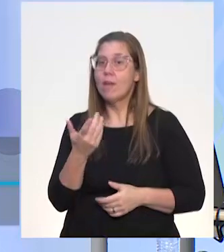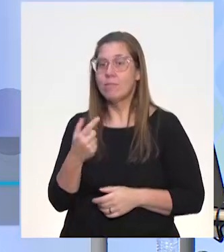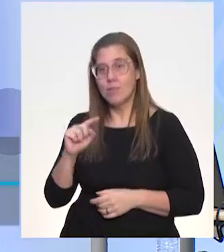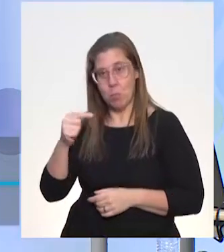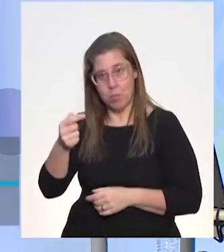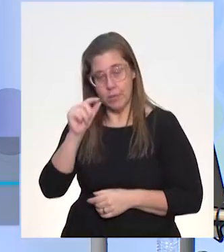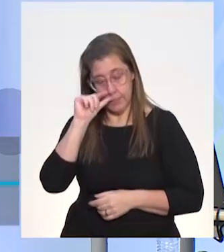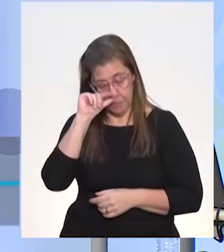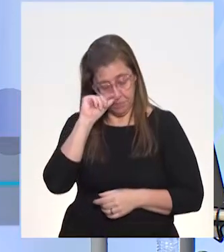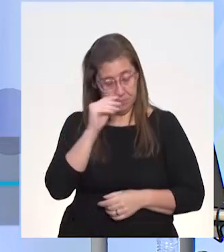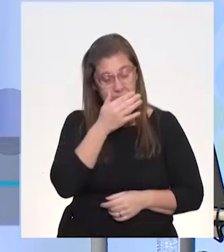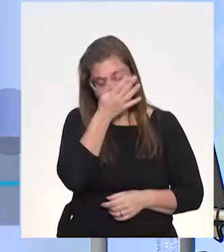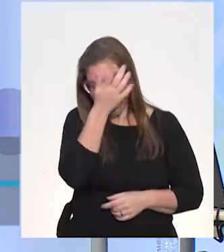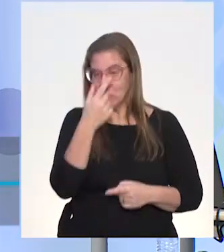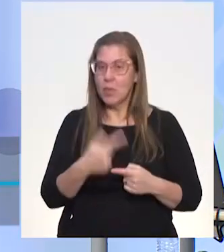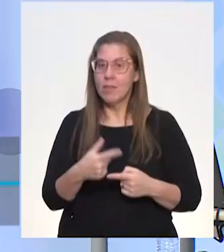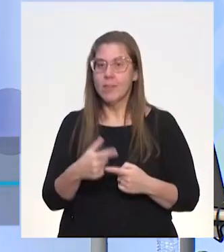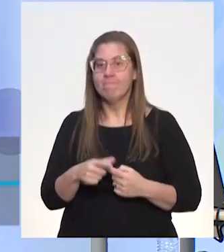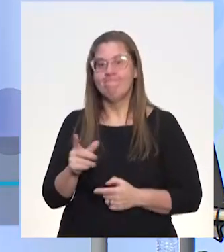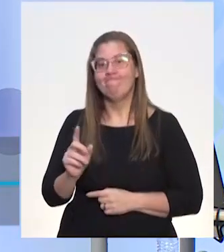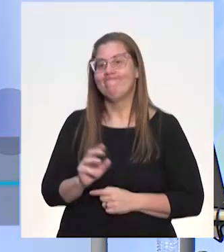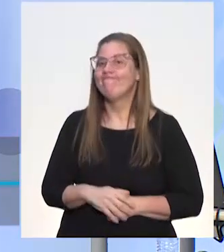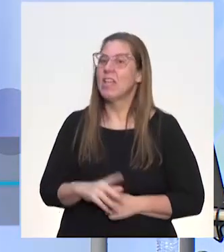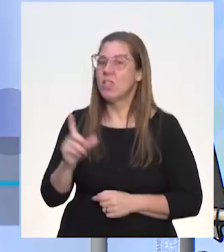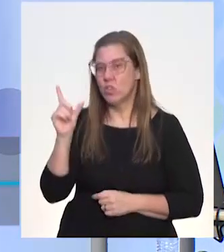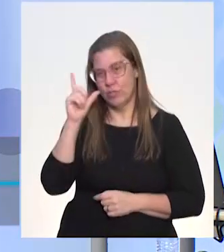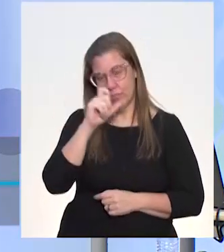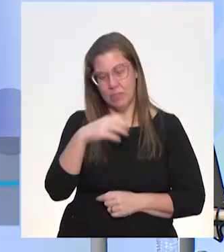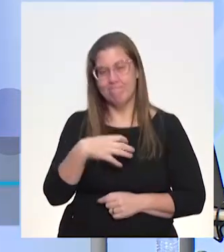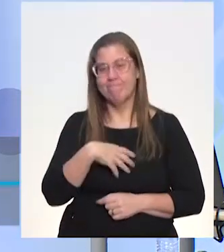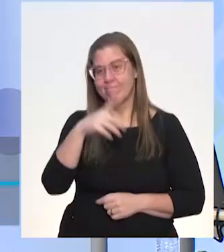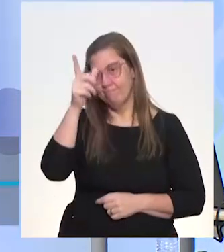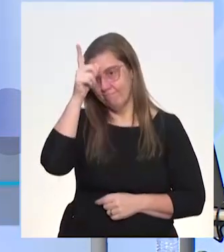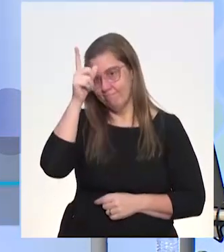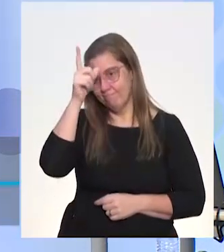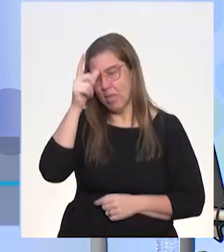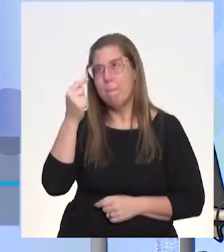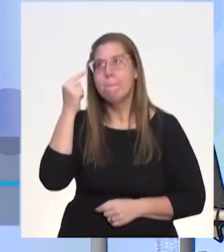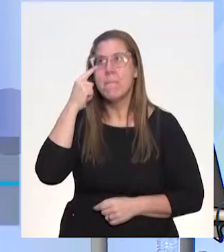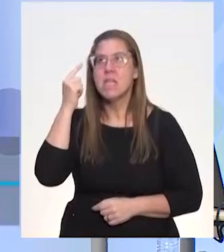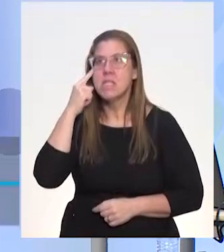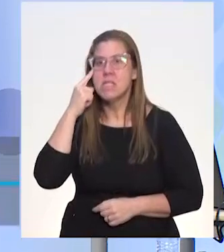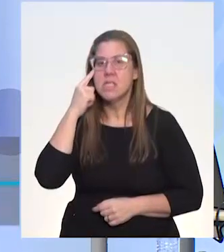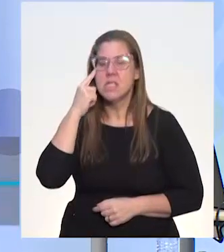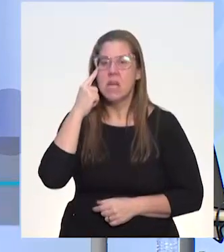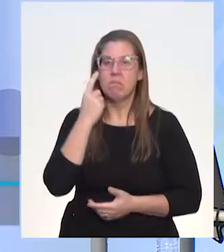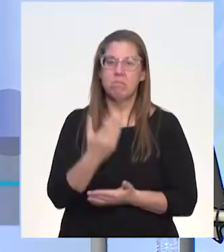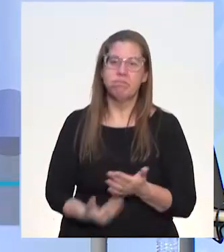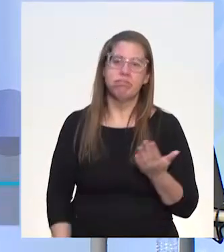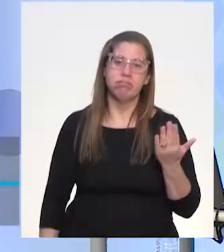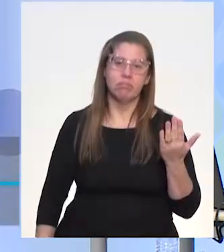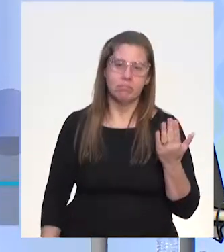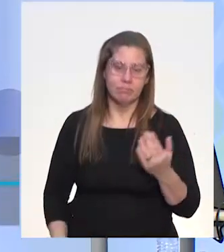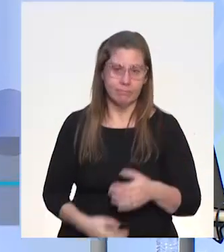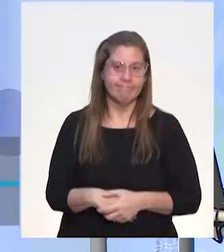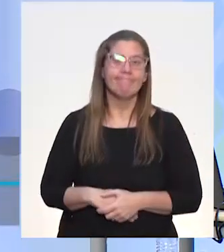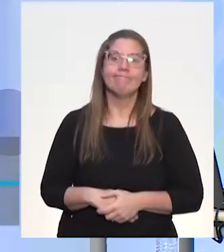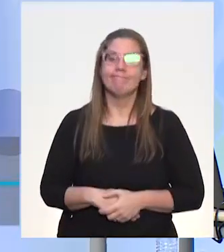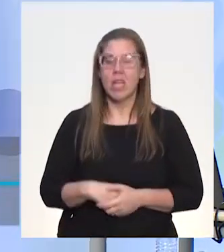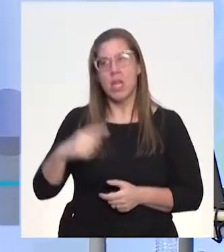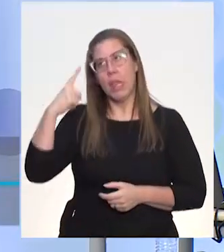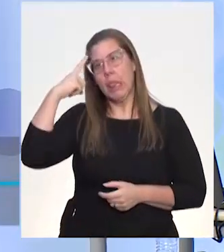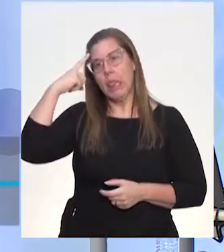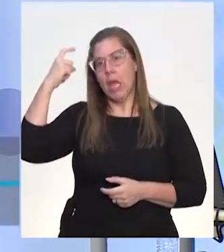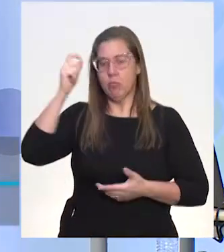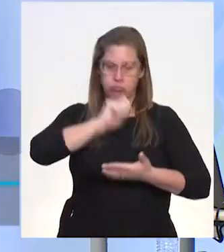muito complicado para o sentimento alemão. A ideia de uma derrota que não parecia tão derrota assim. A ideia